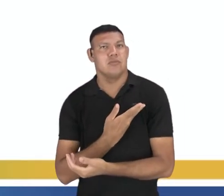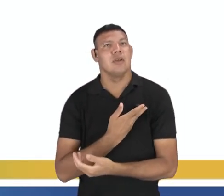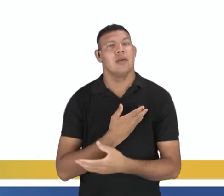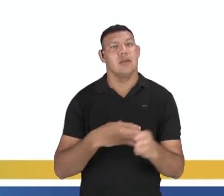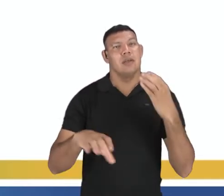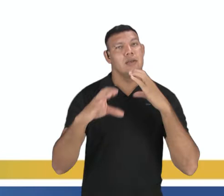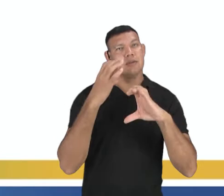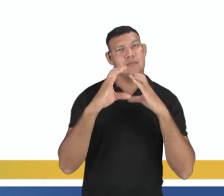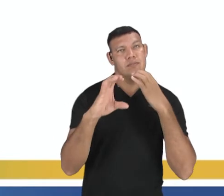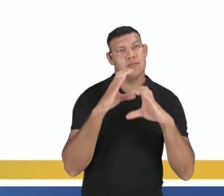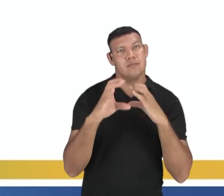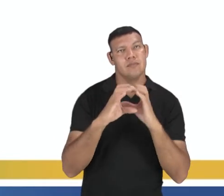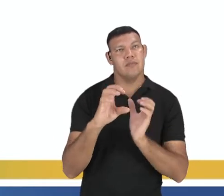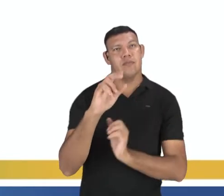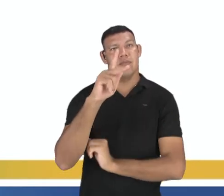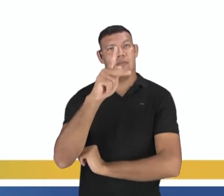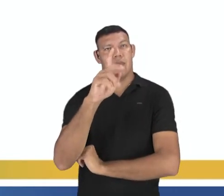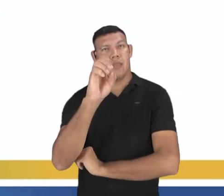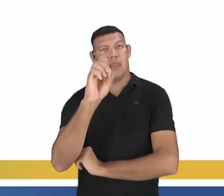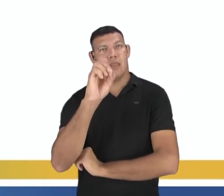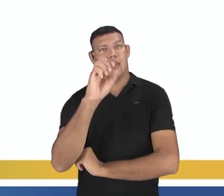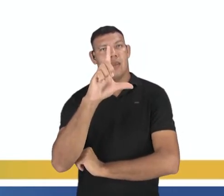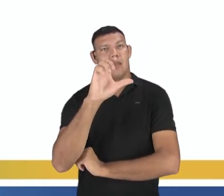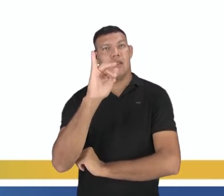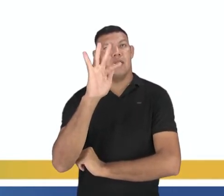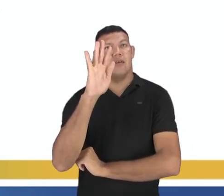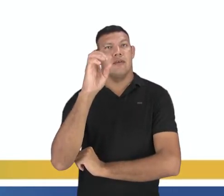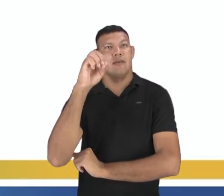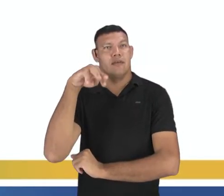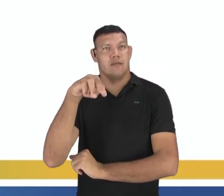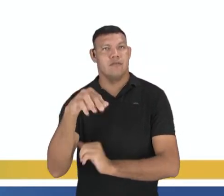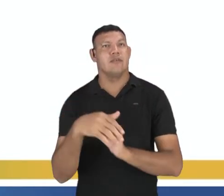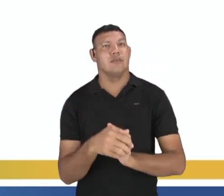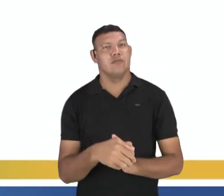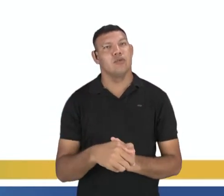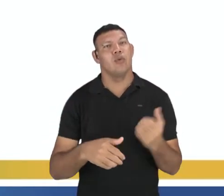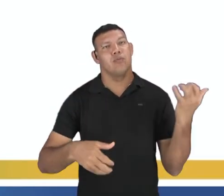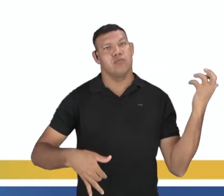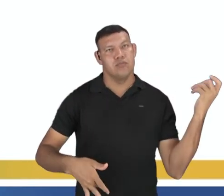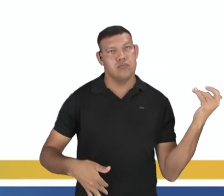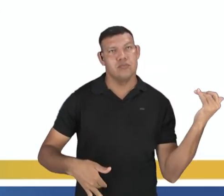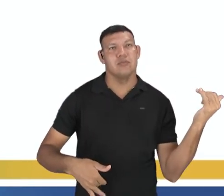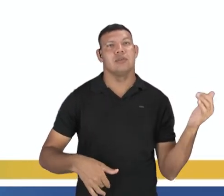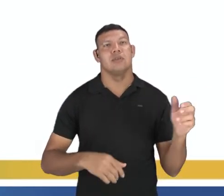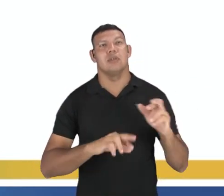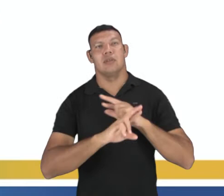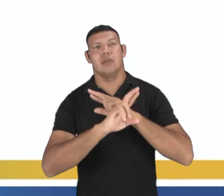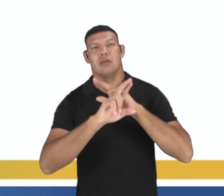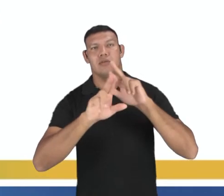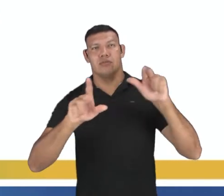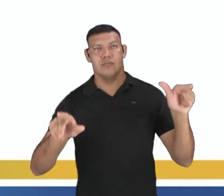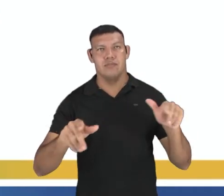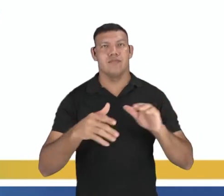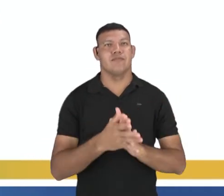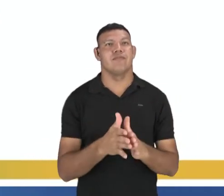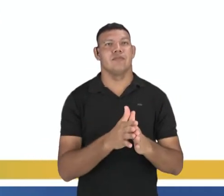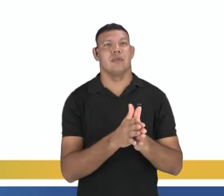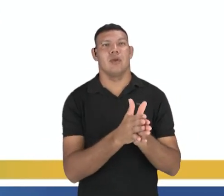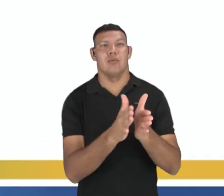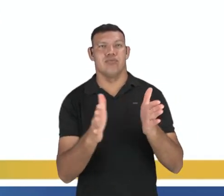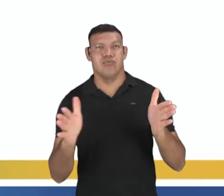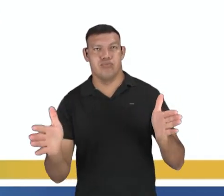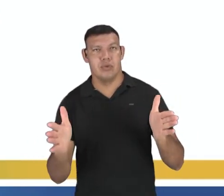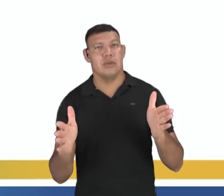instrumentos por um período de pelo menos cinco séculos as práticas musicais eruditas assim como nas